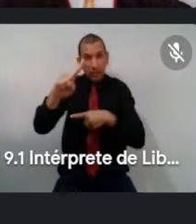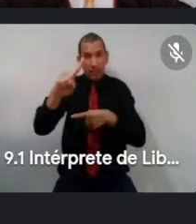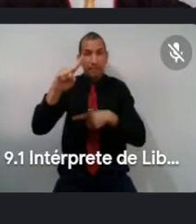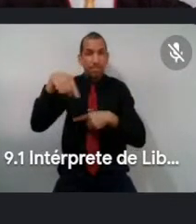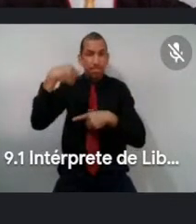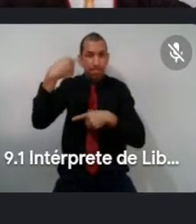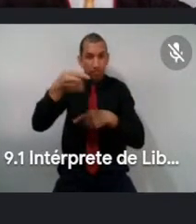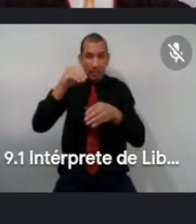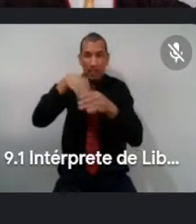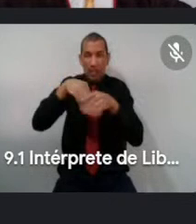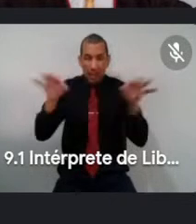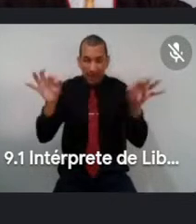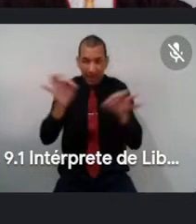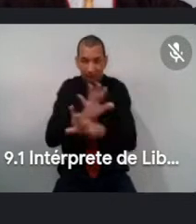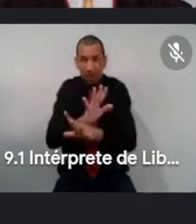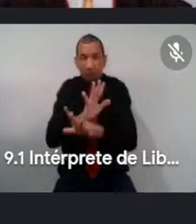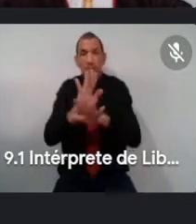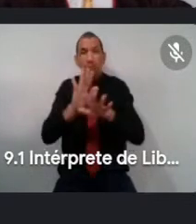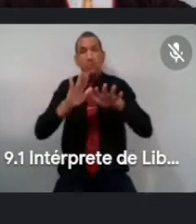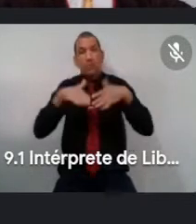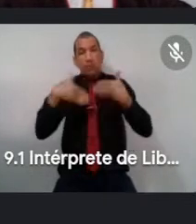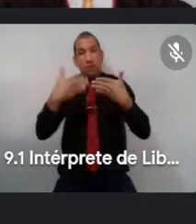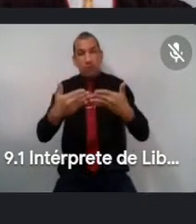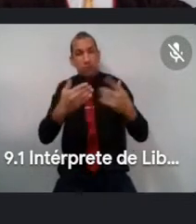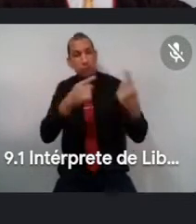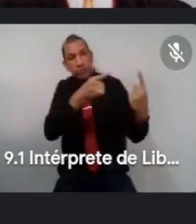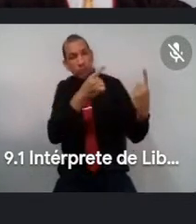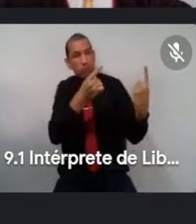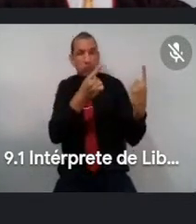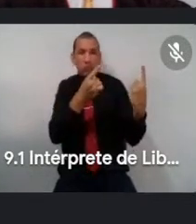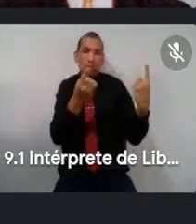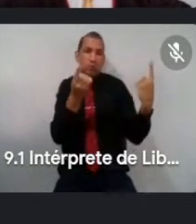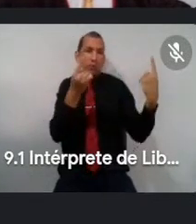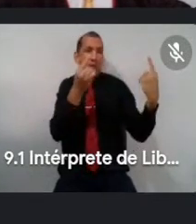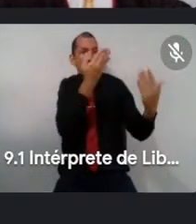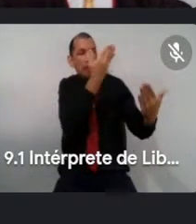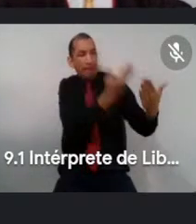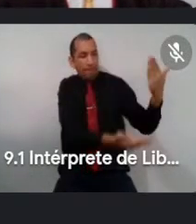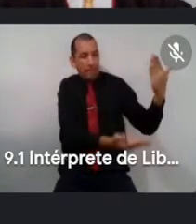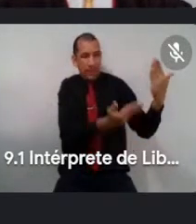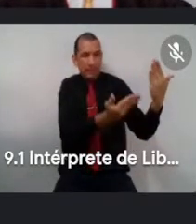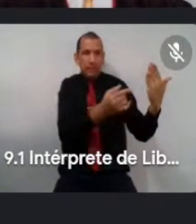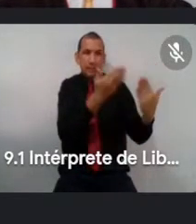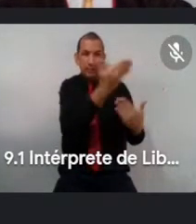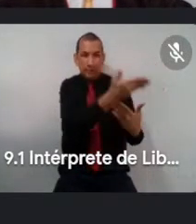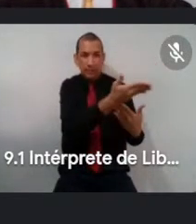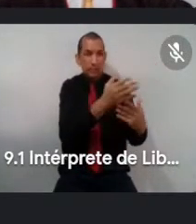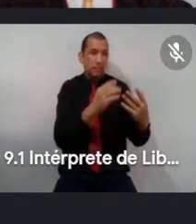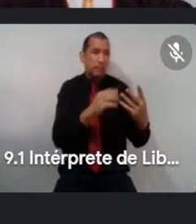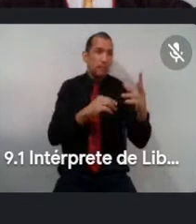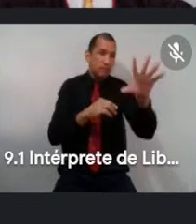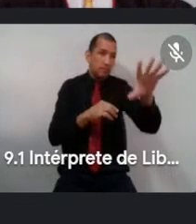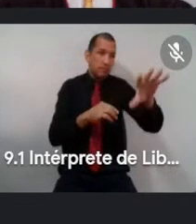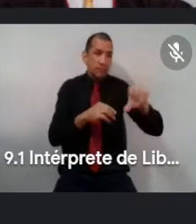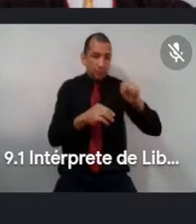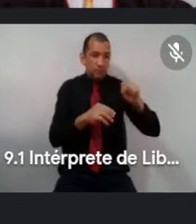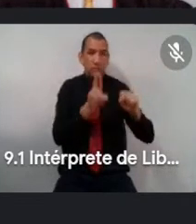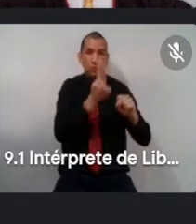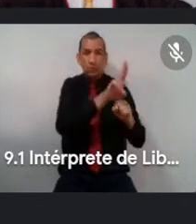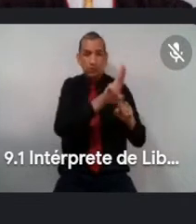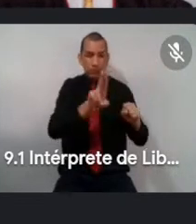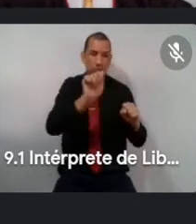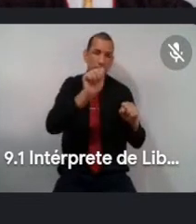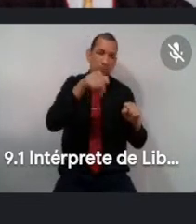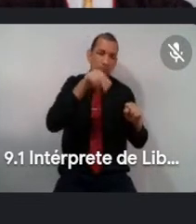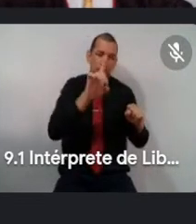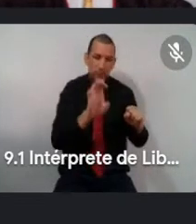quando o adversário político que havia perdi pegou dois nacionais onde nome